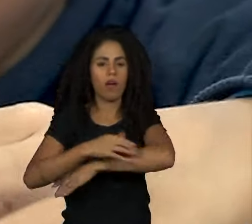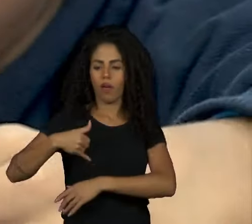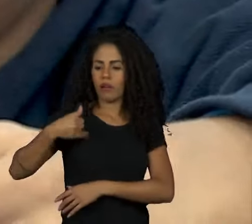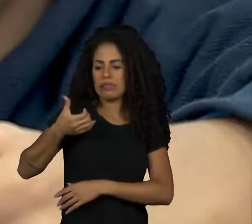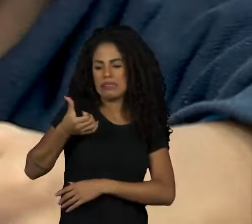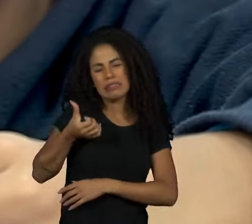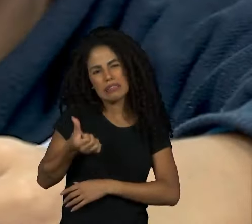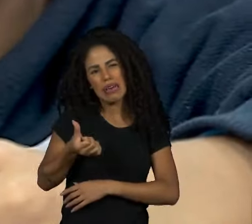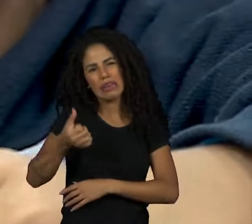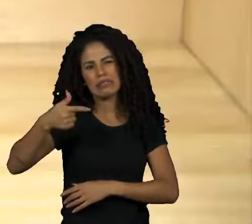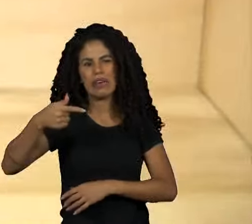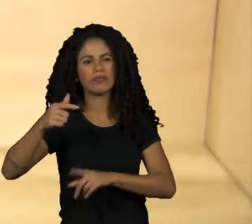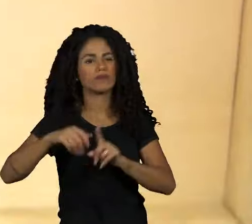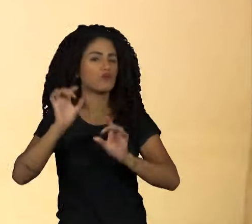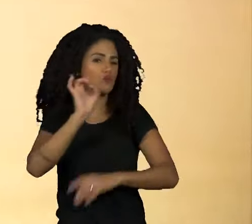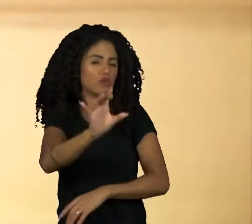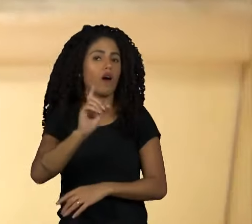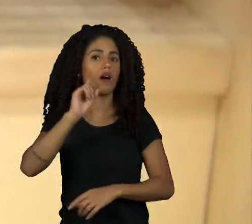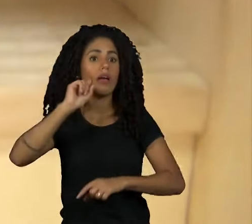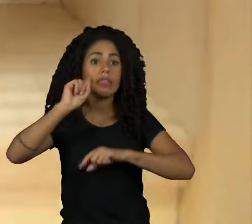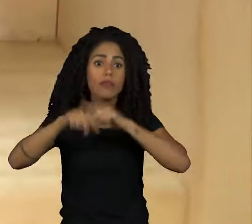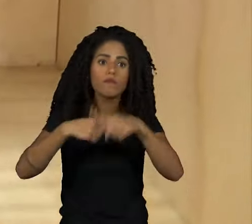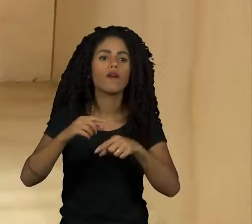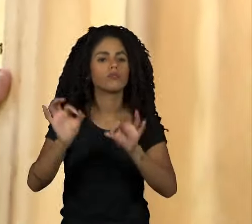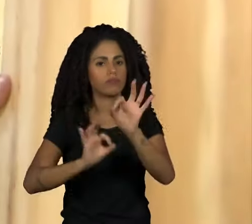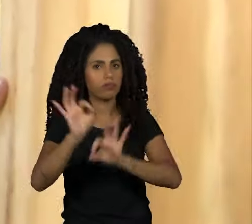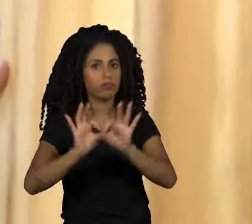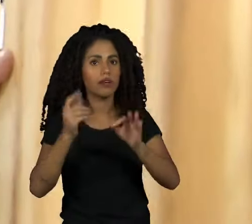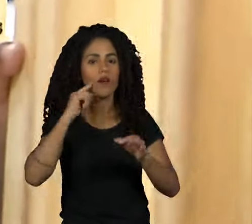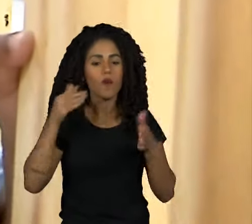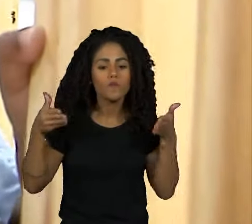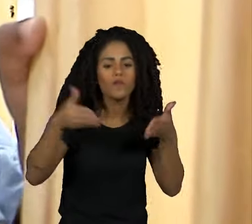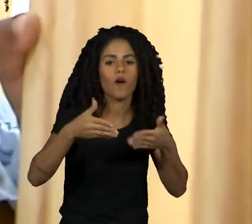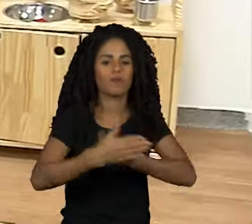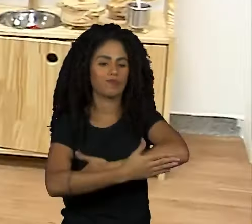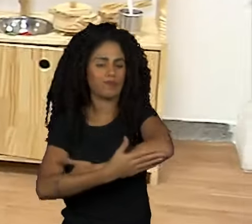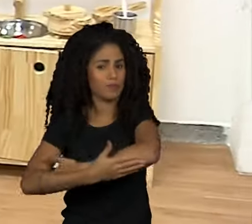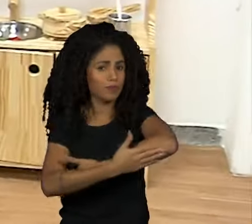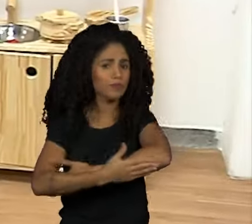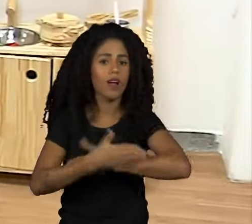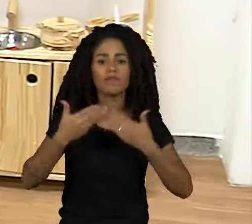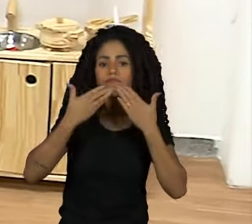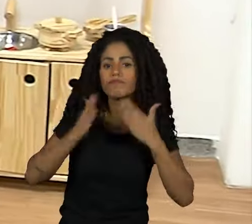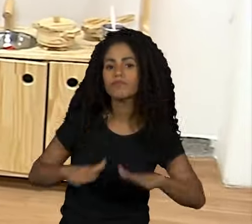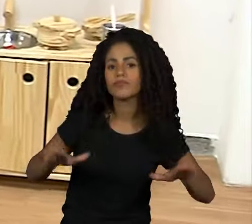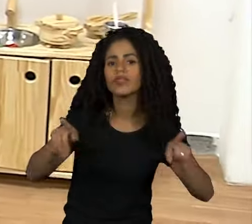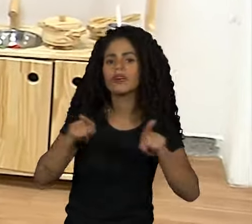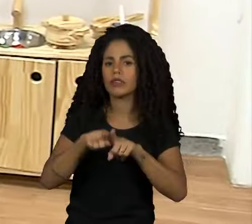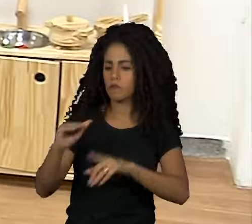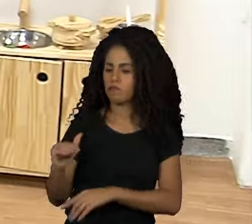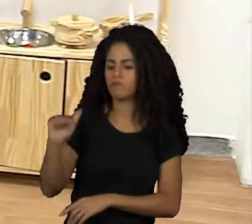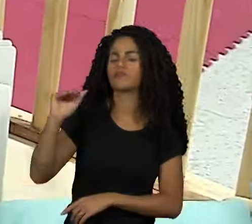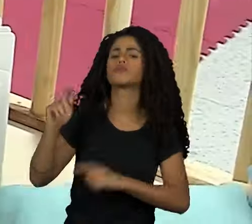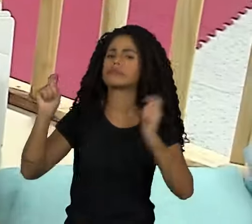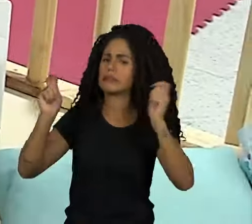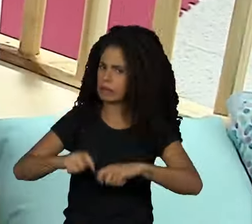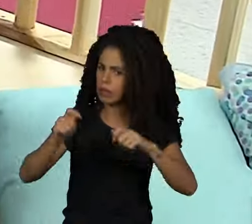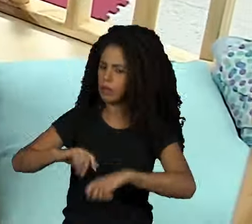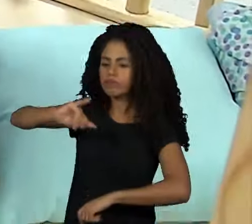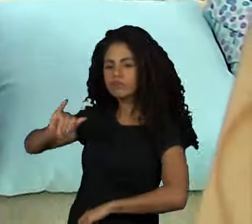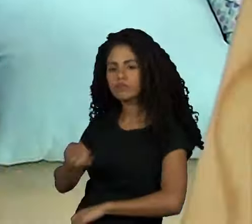anos, 7 anos. Mesmo sendo uma proposta voltada para os bebês, as crianças mais velhas aproveitam o lugar